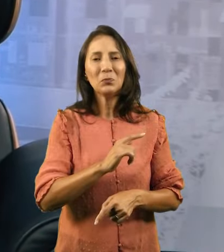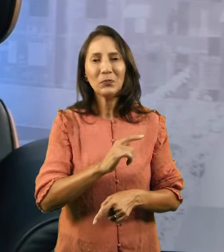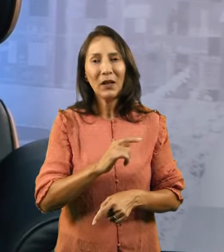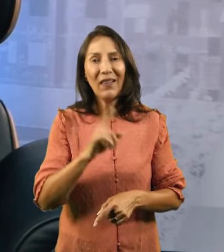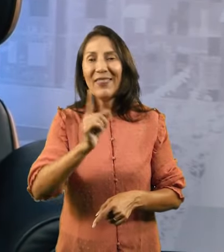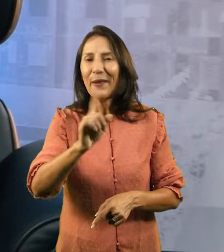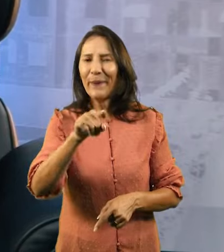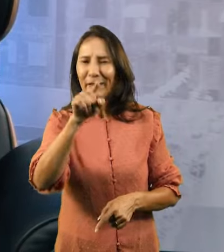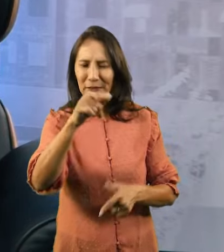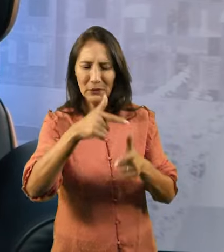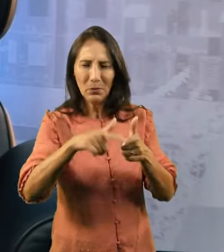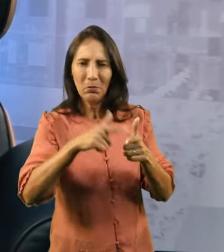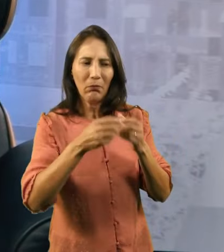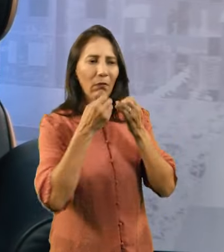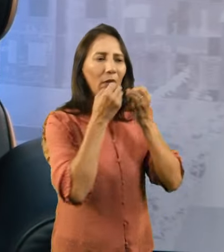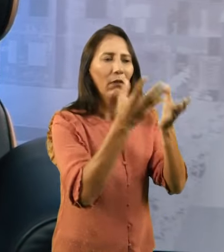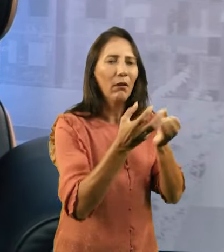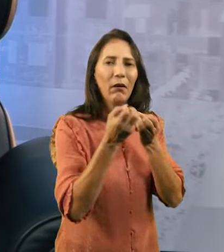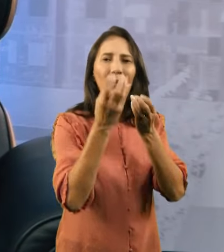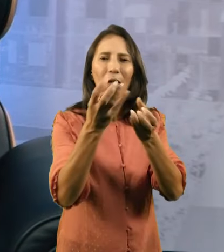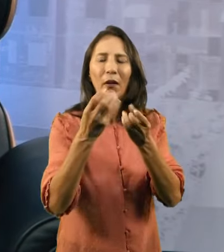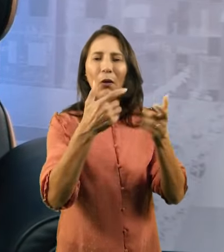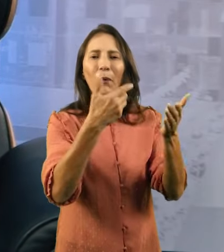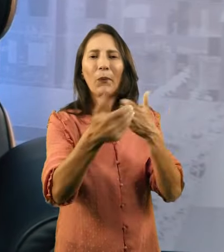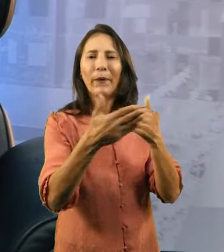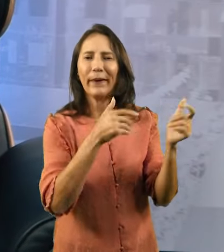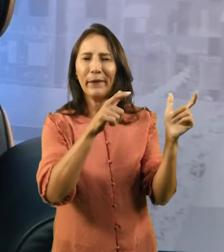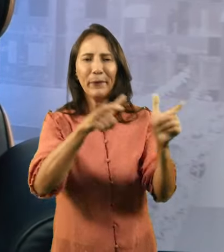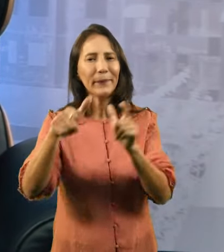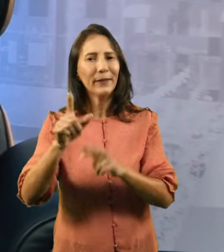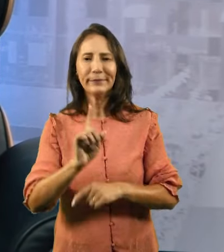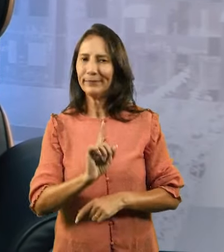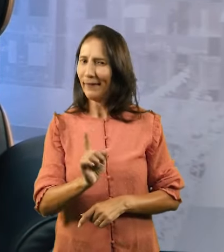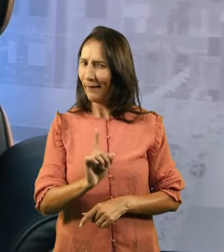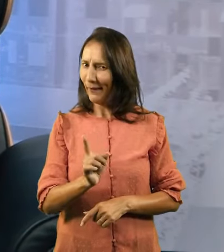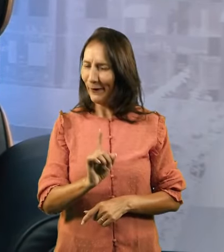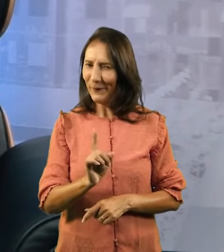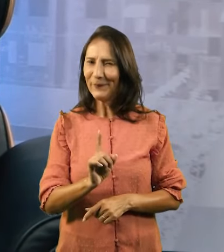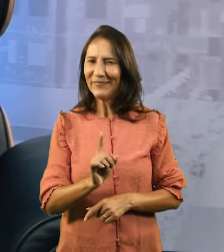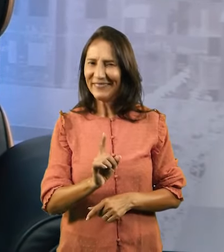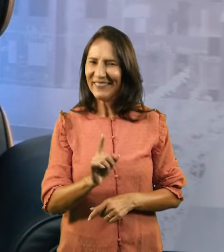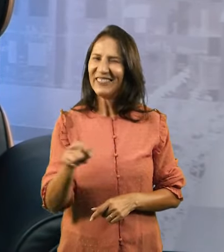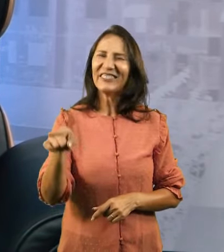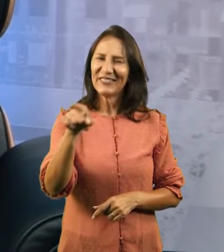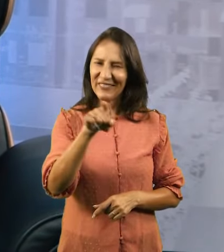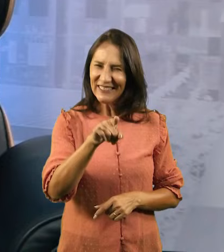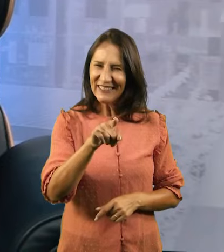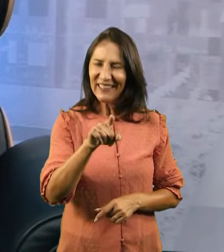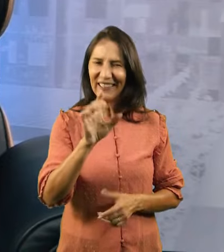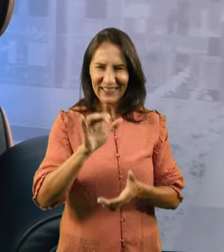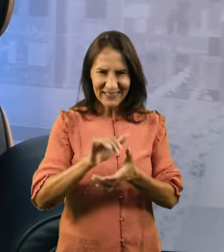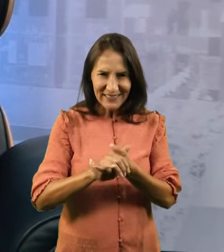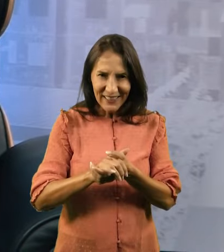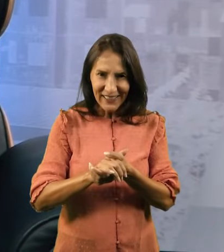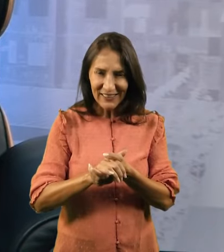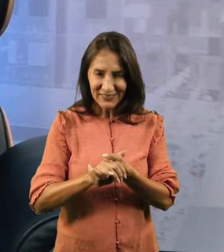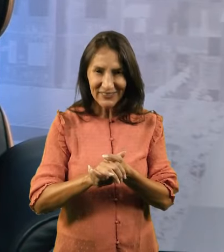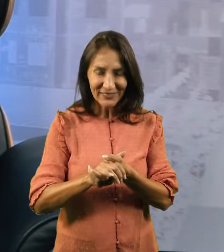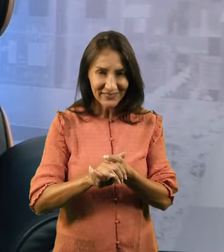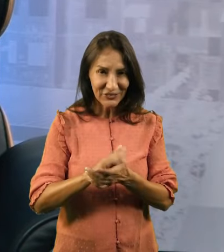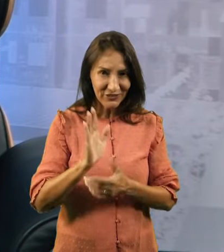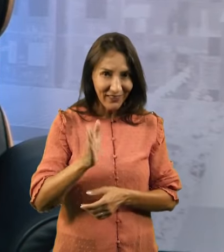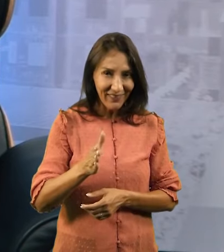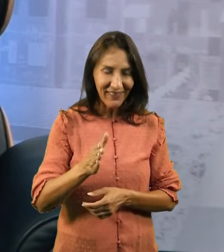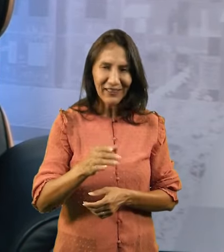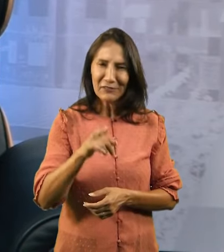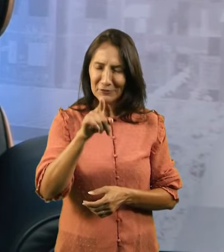de trabalho. Olha a voz do conselho. Olha a voz do conselho para você que é casado, para você